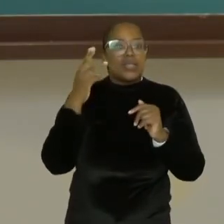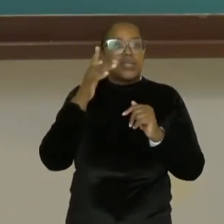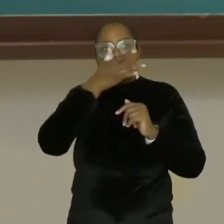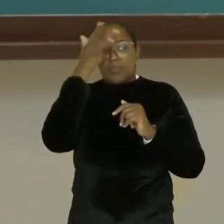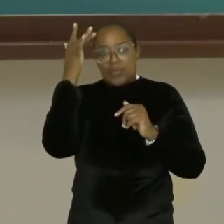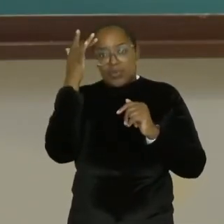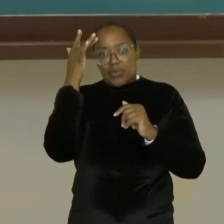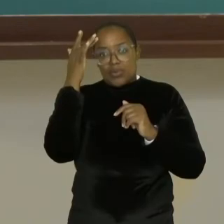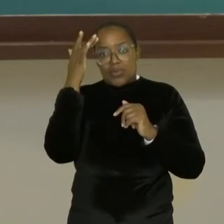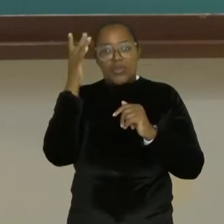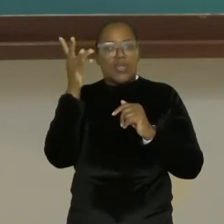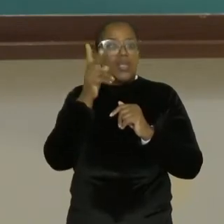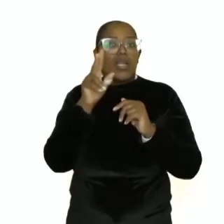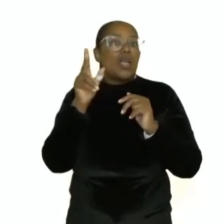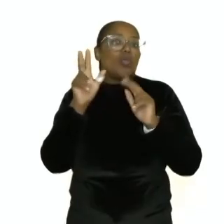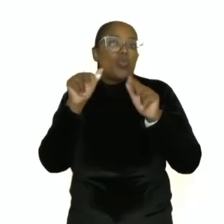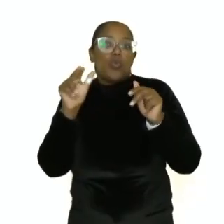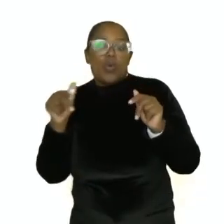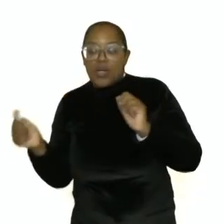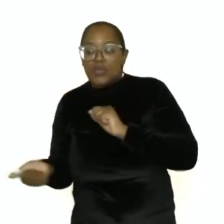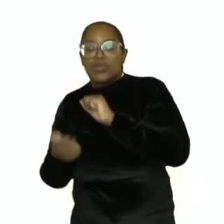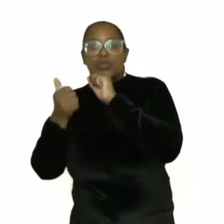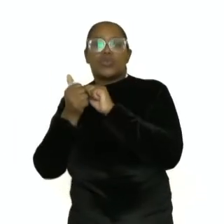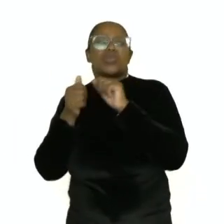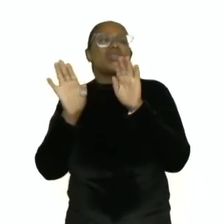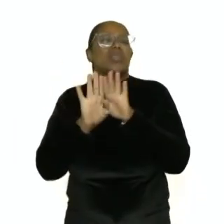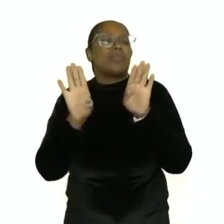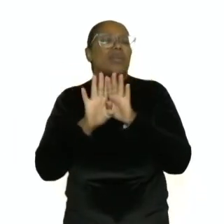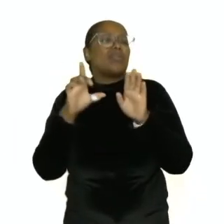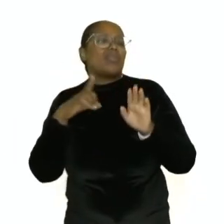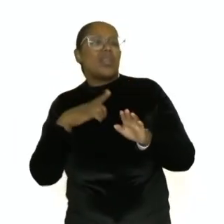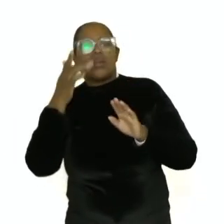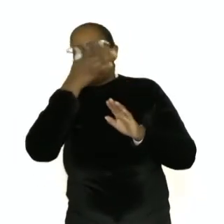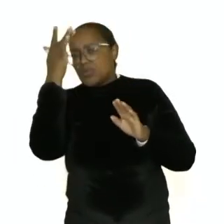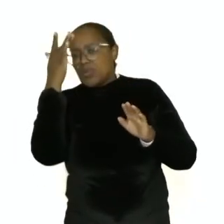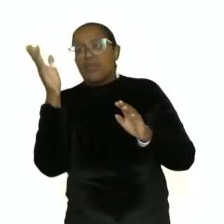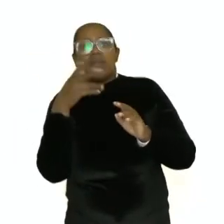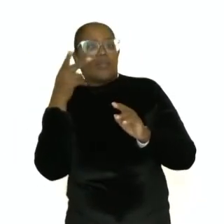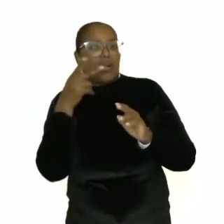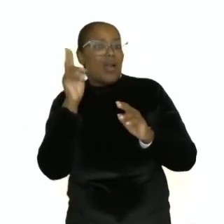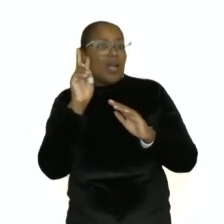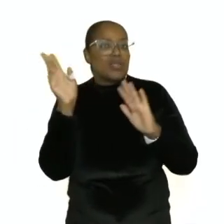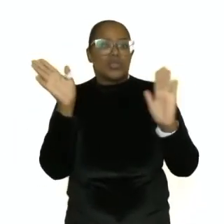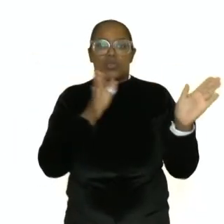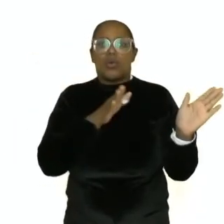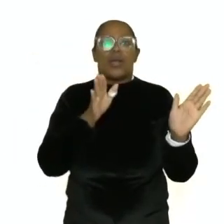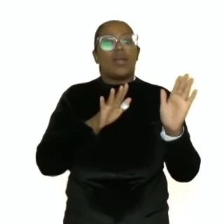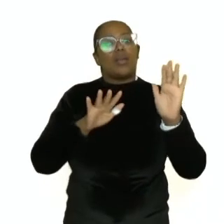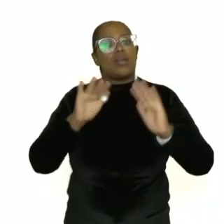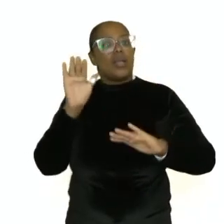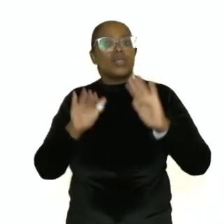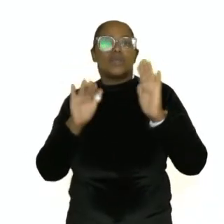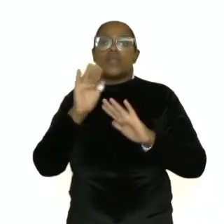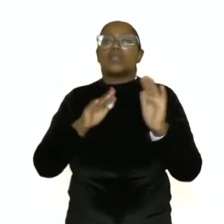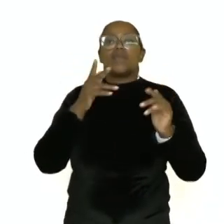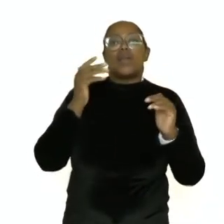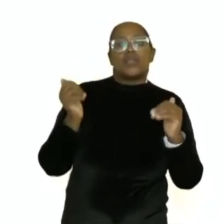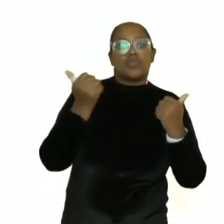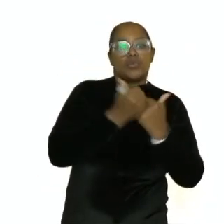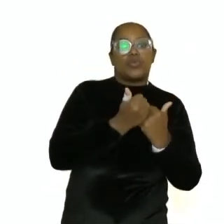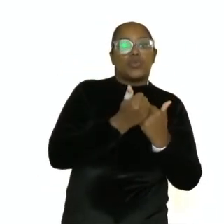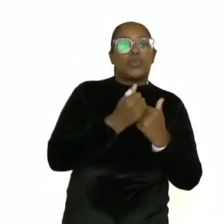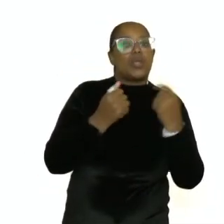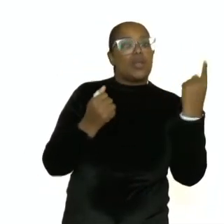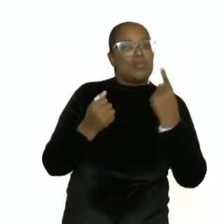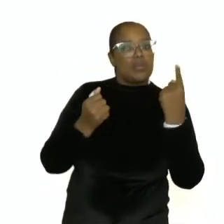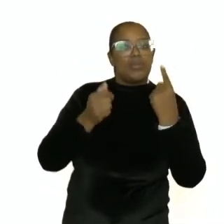não participa das ações. Há também o narrador que pode narrar em terceira pessoa e às vezes em primeira pessoa. Ele conhece tudo sobre